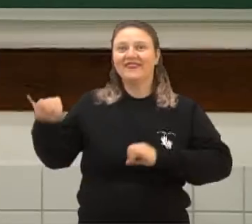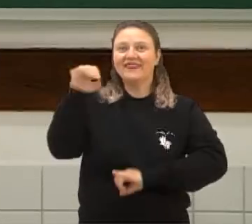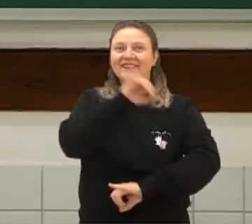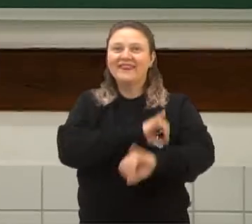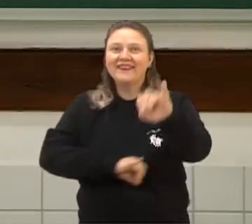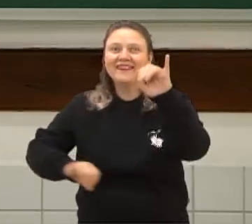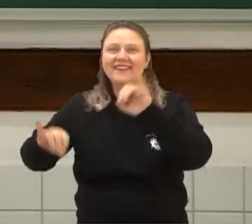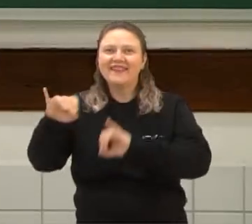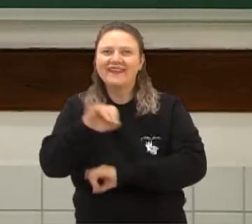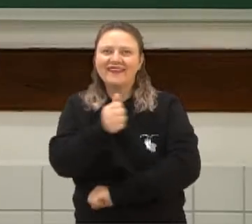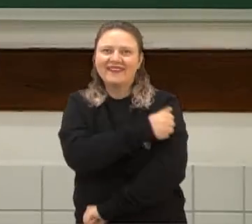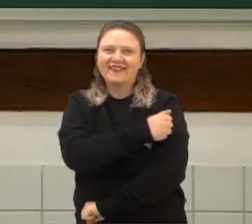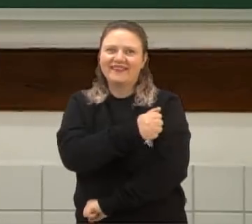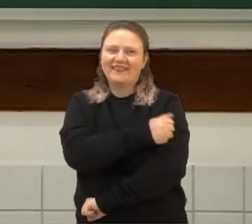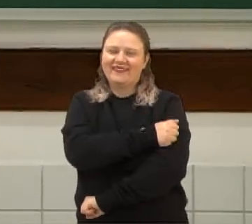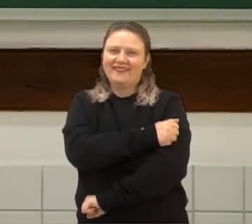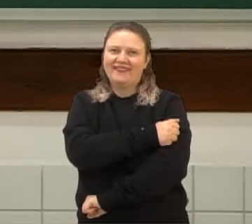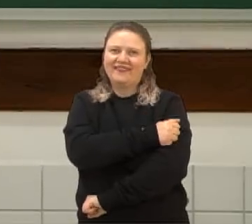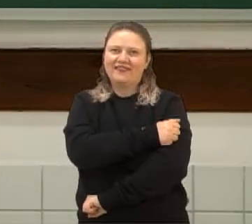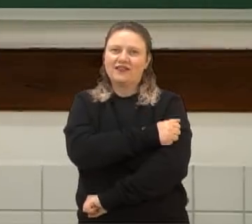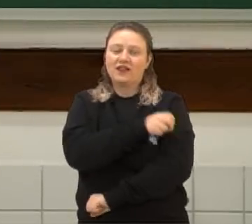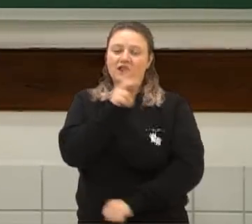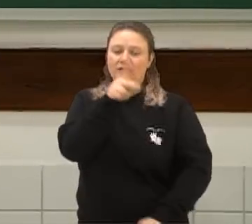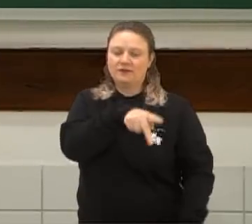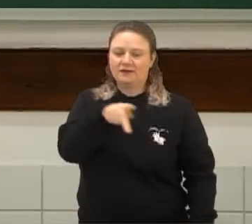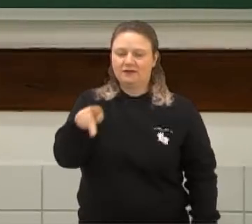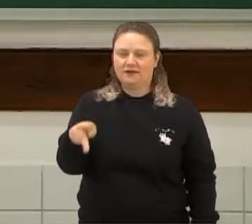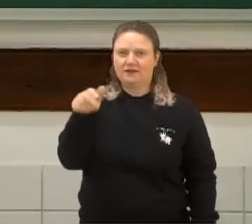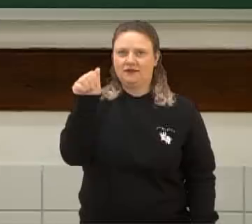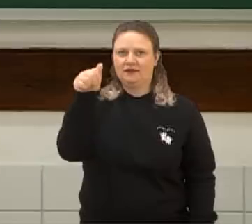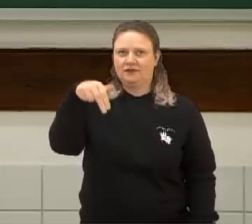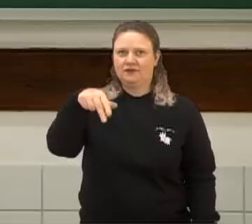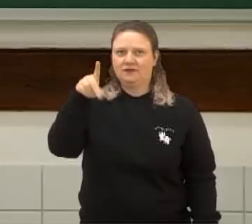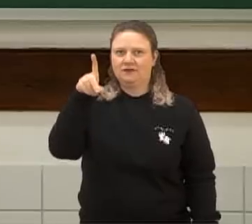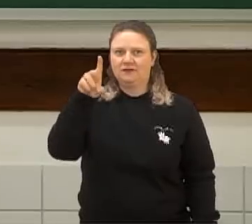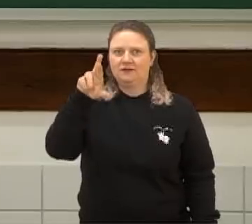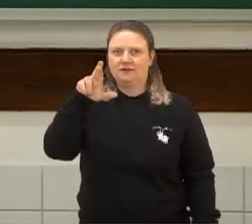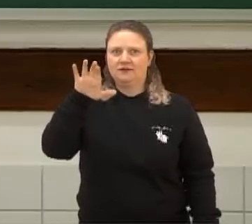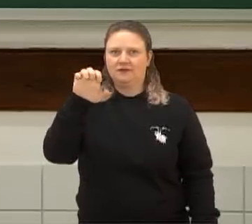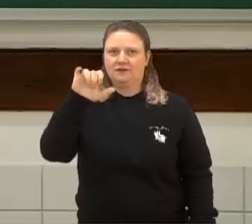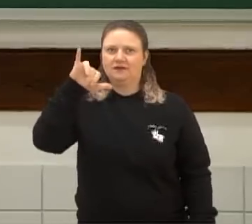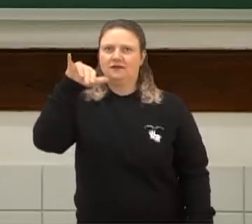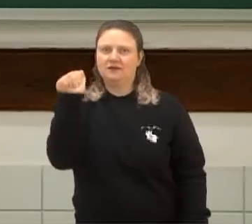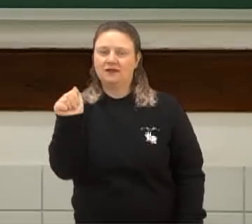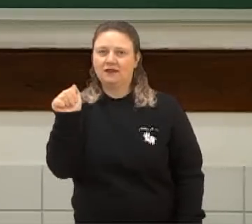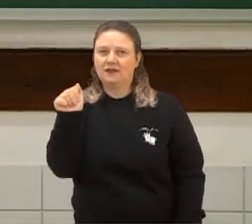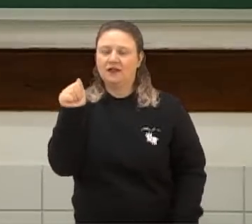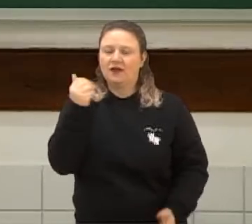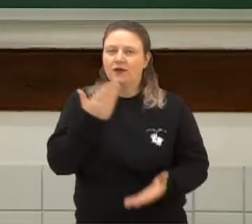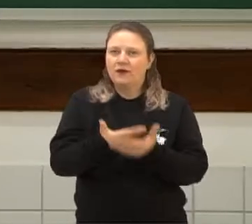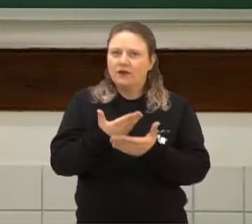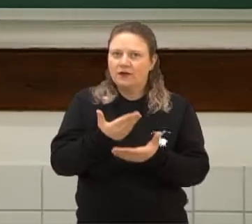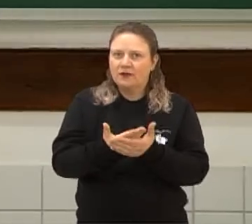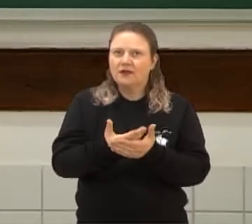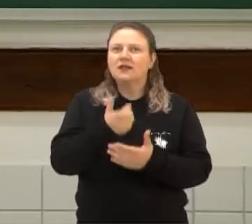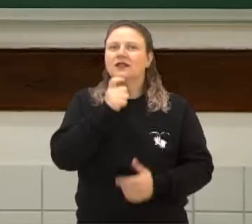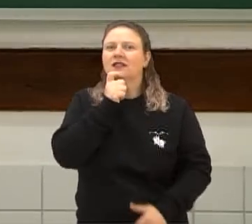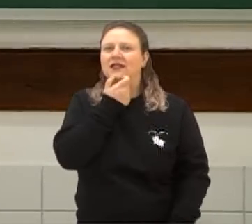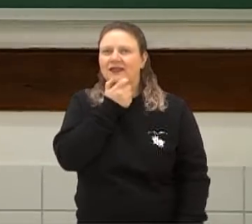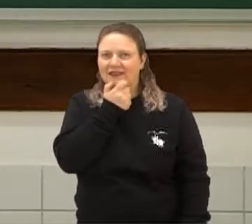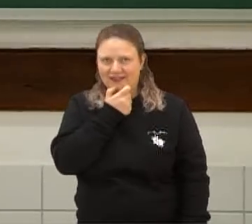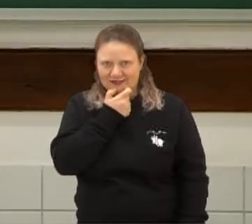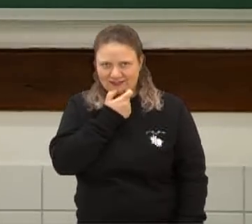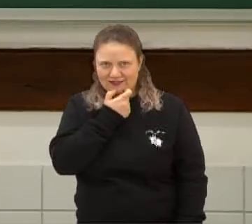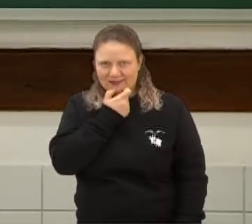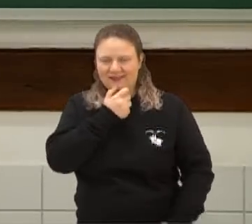Hello students, how are you? I'm teacher Andrea, I'm your English teacher and we are here for one more English